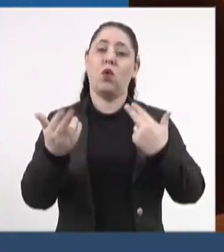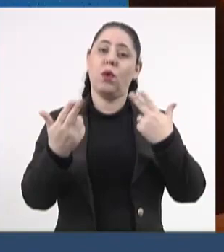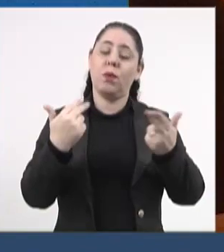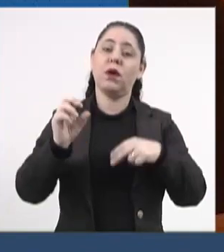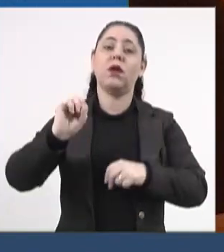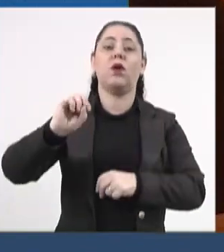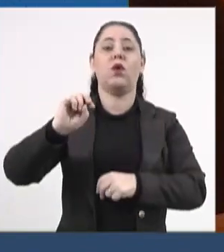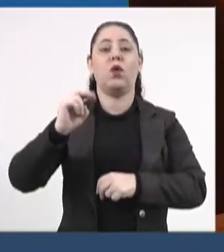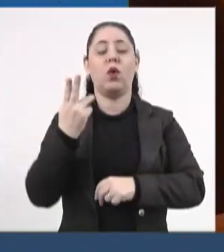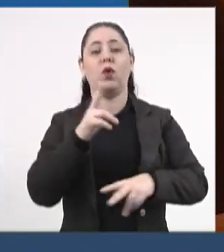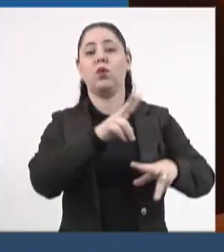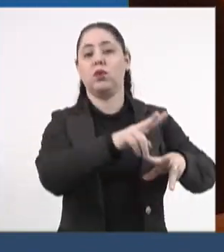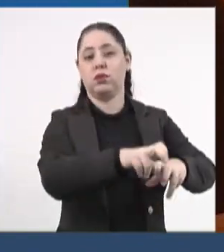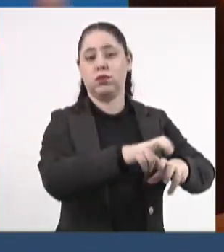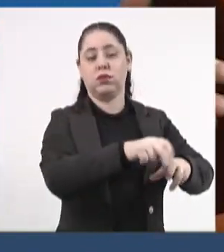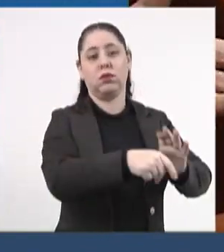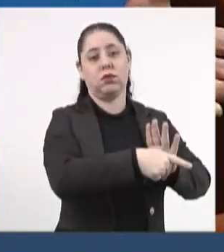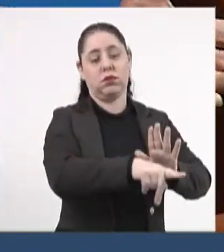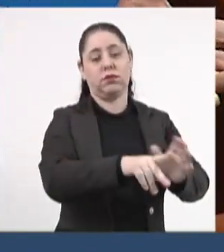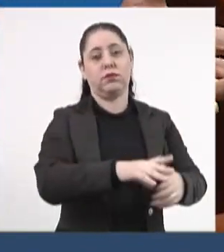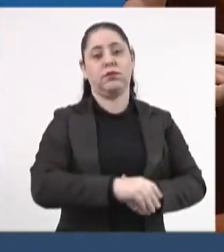urbana ou do campo,